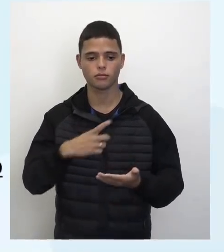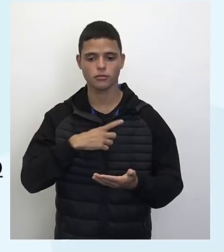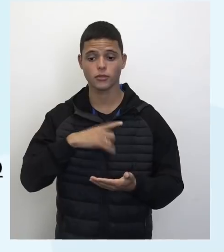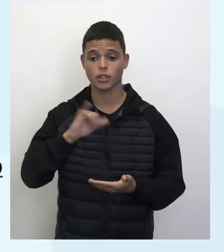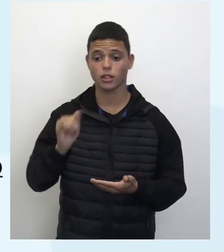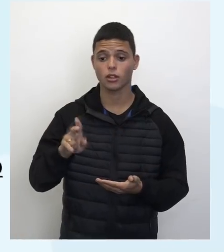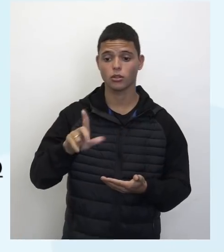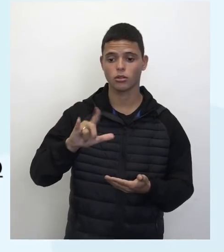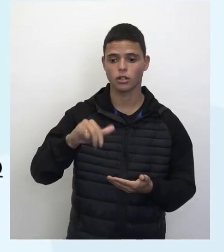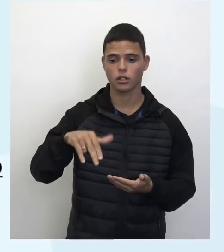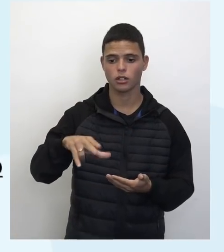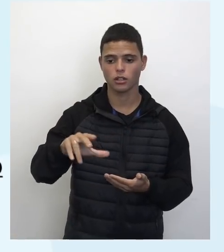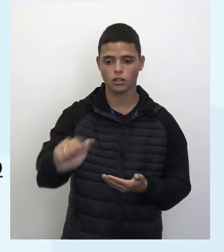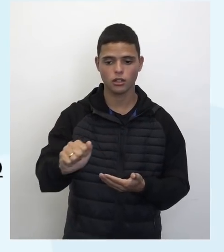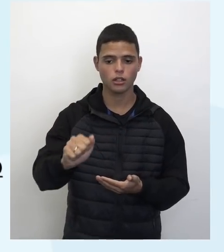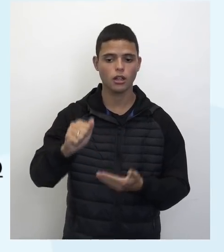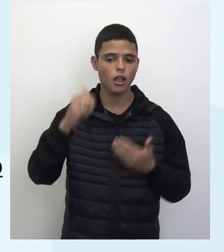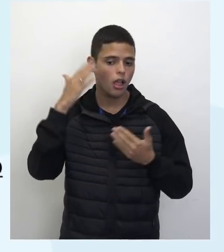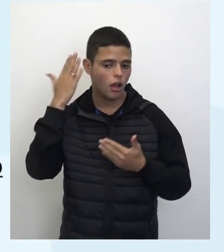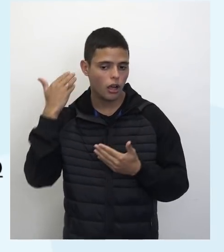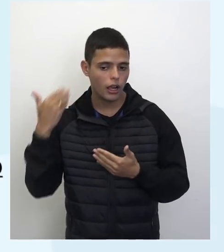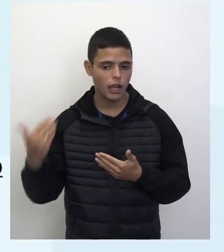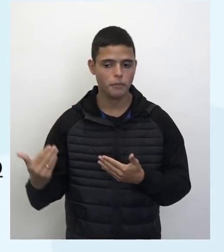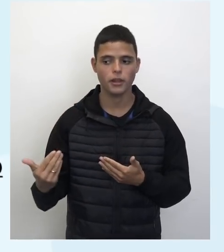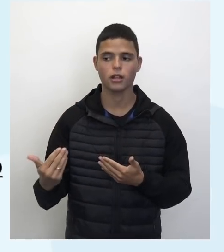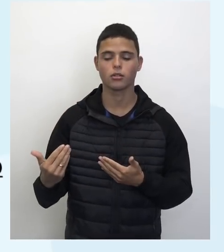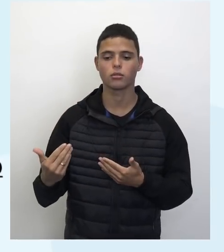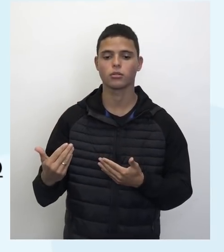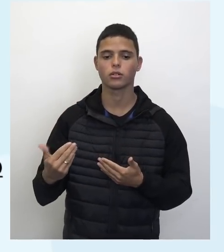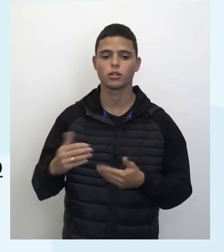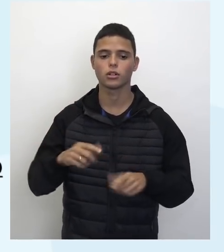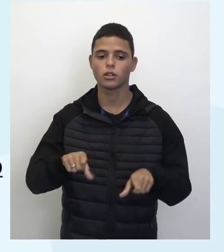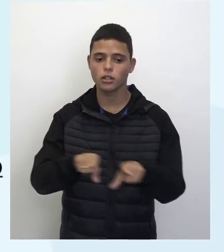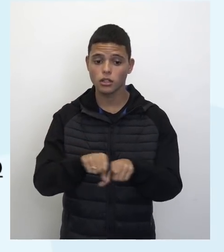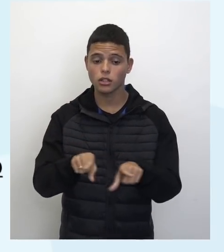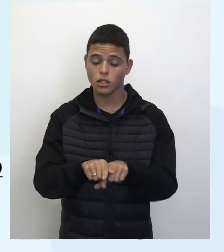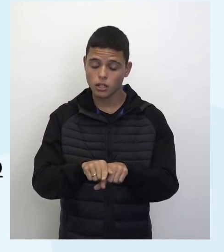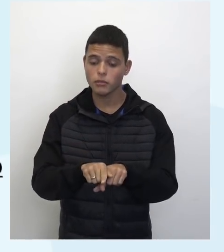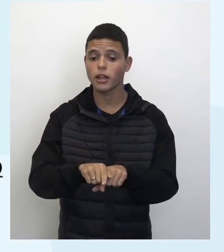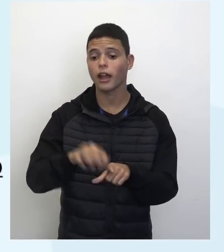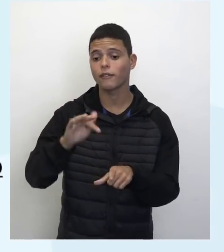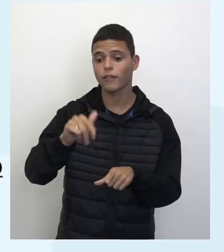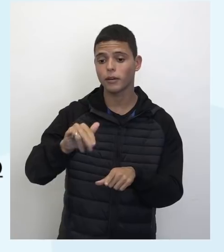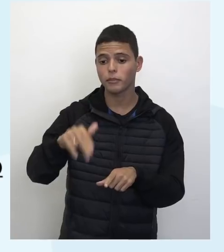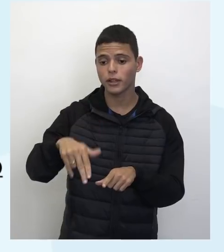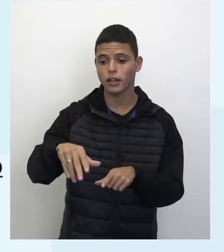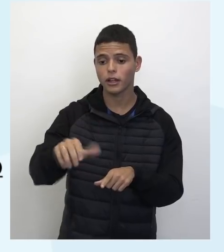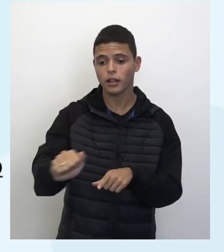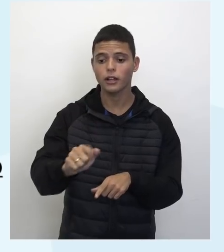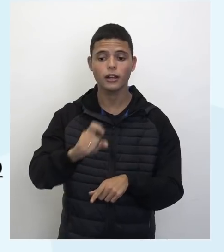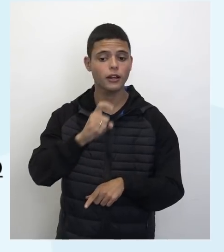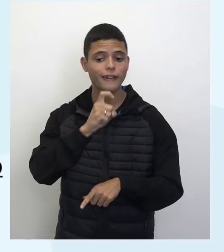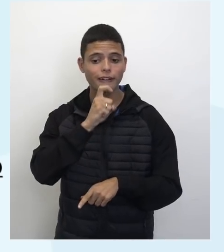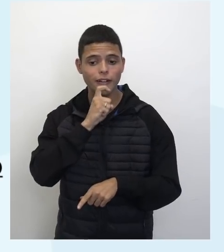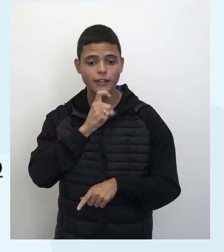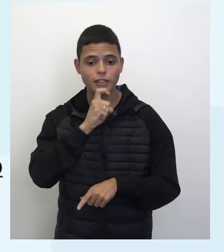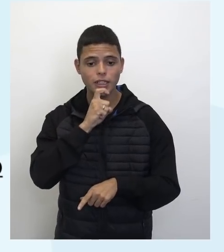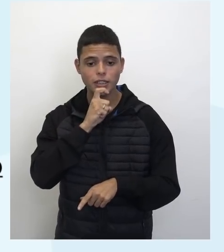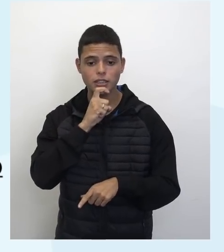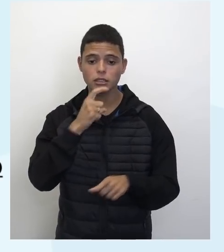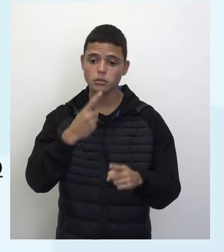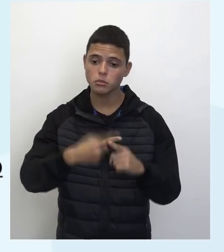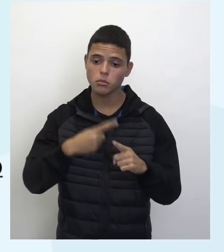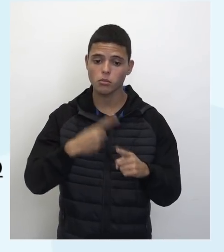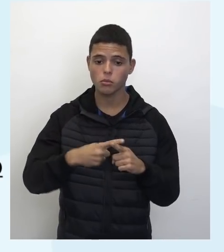Juliana é loira, tá? Sim. E a Fabiana é verde, porque eu decidi que verde agora é uma denominação de